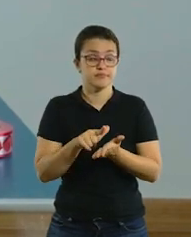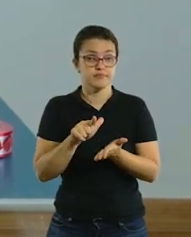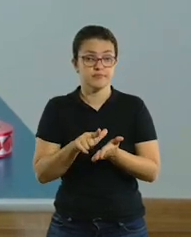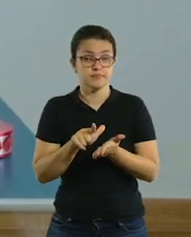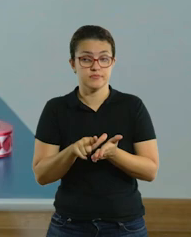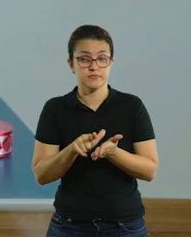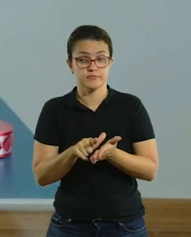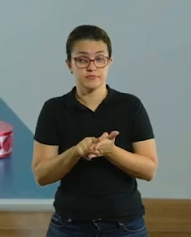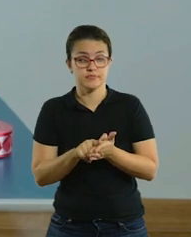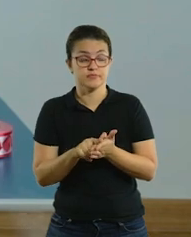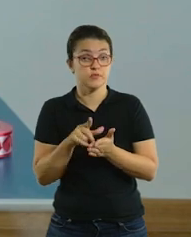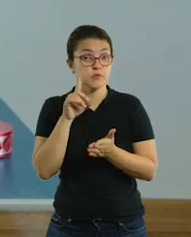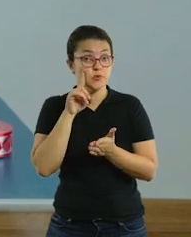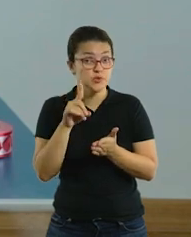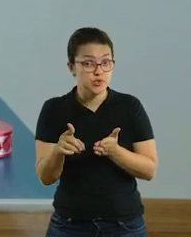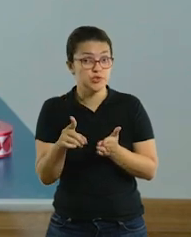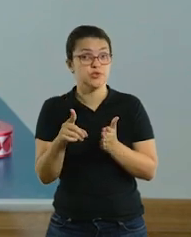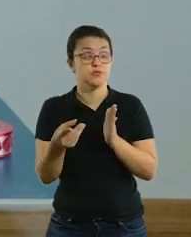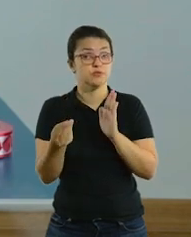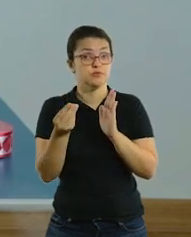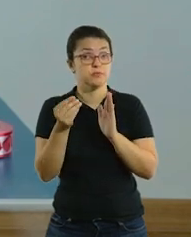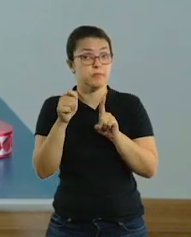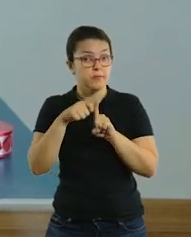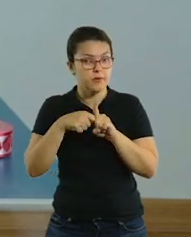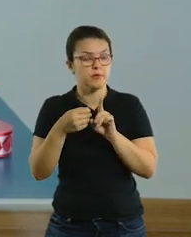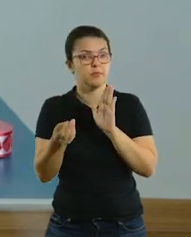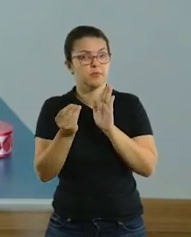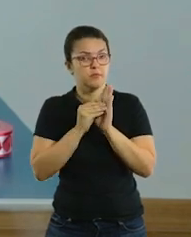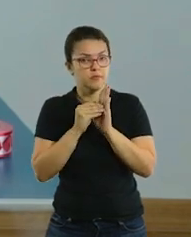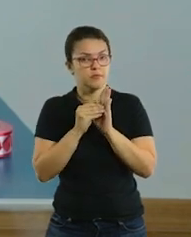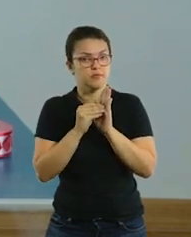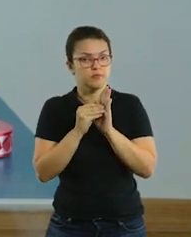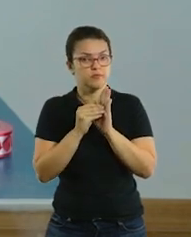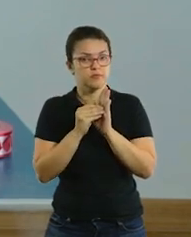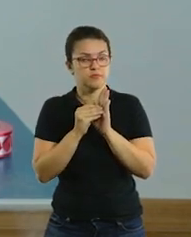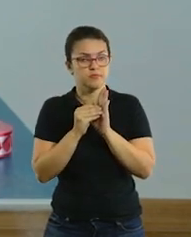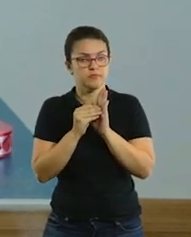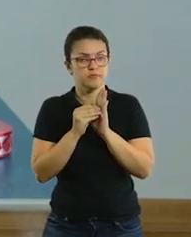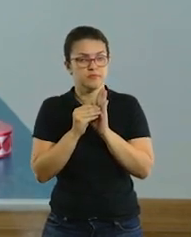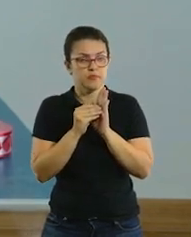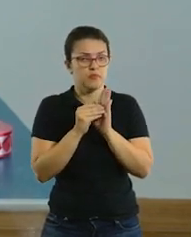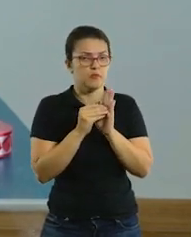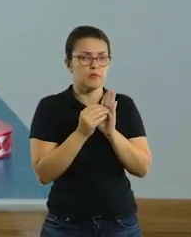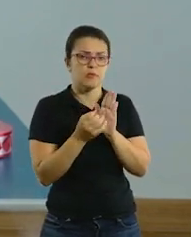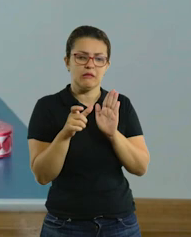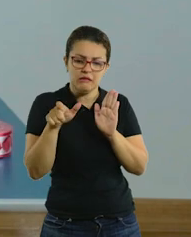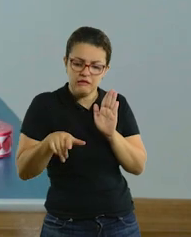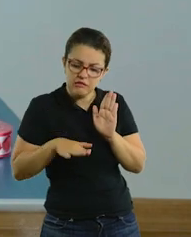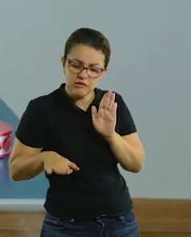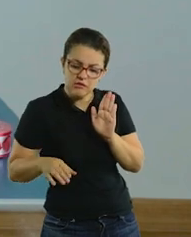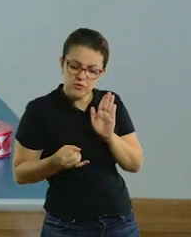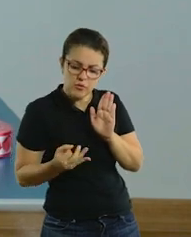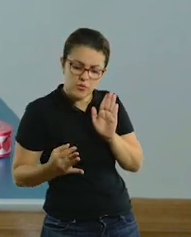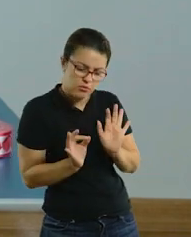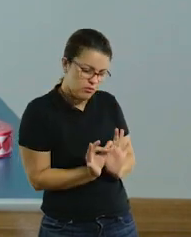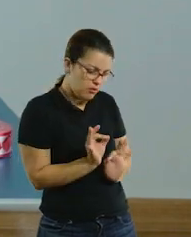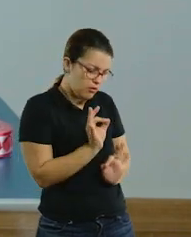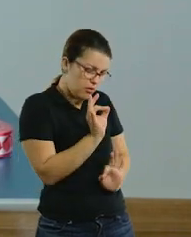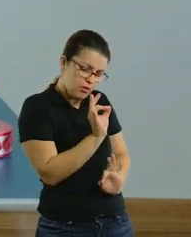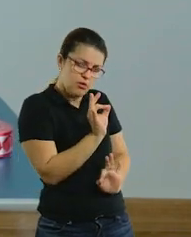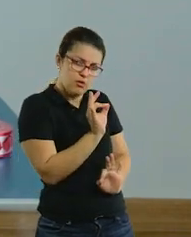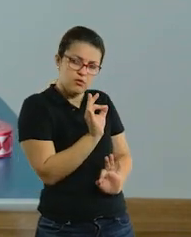papel, colocar data, escrever a data, escrever a medida da criança